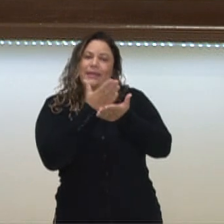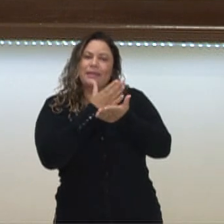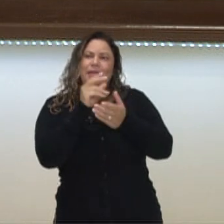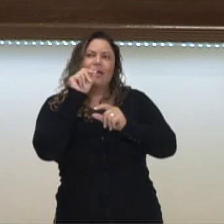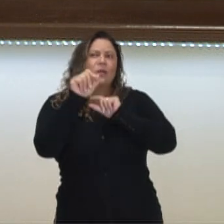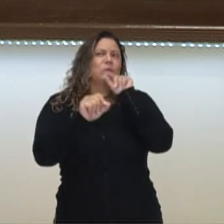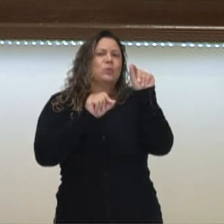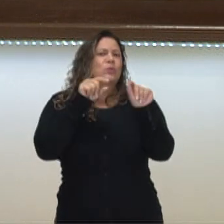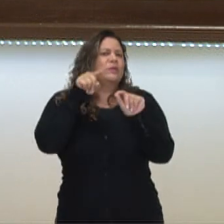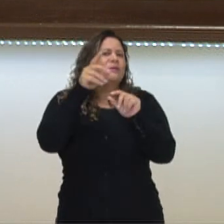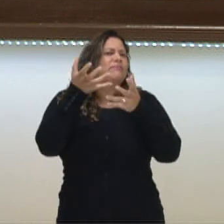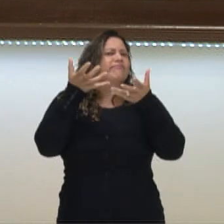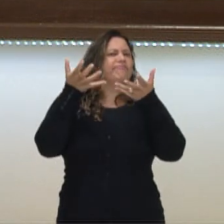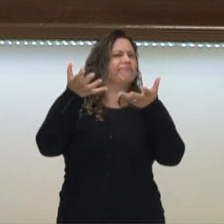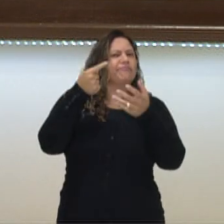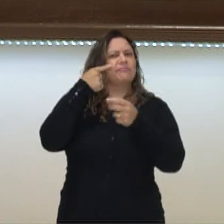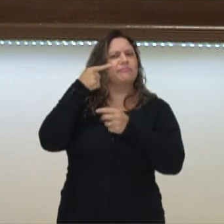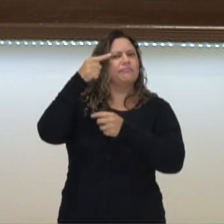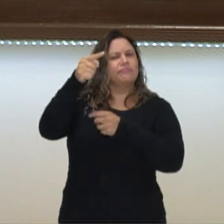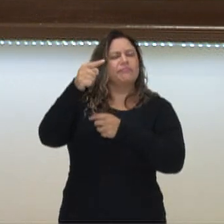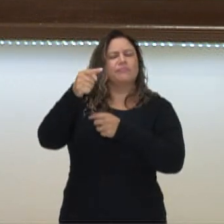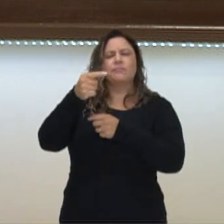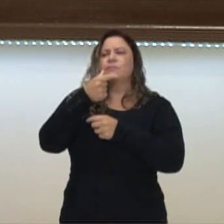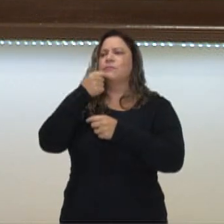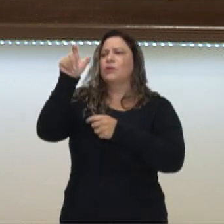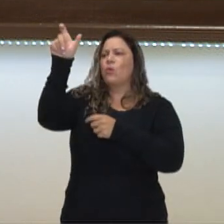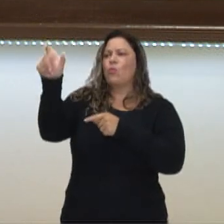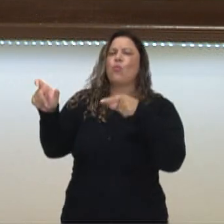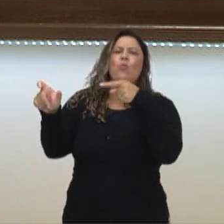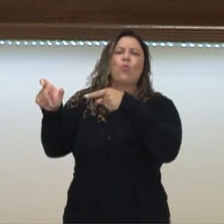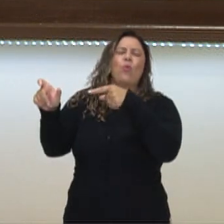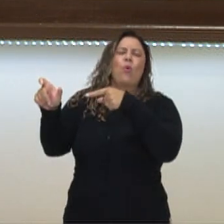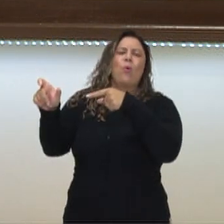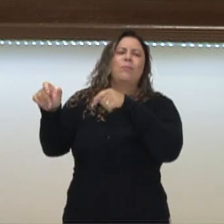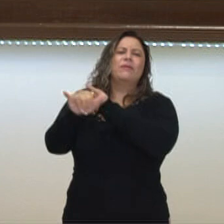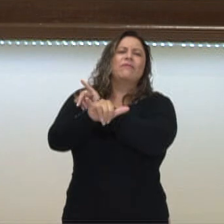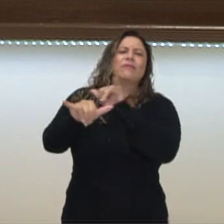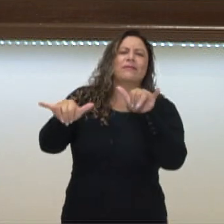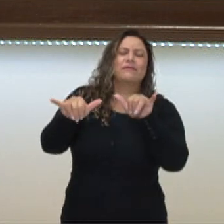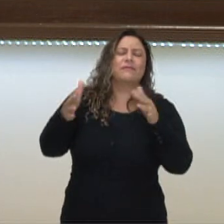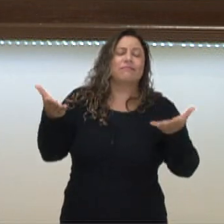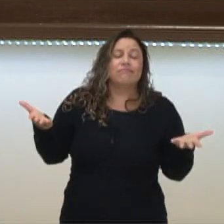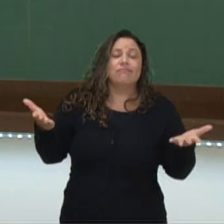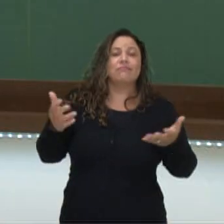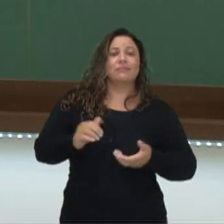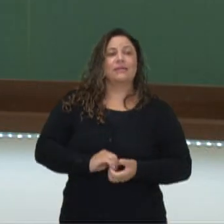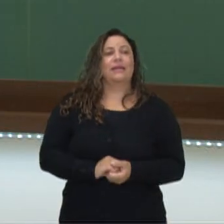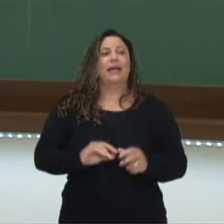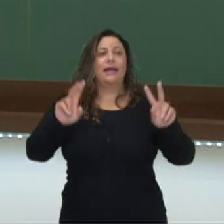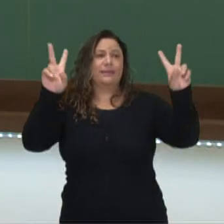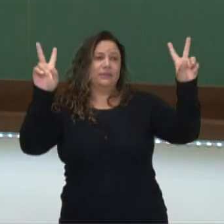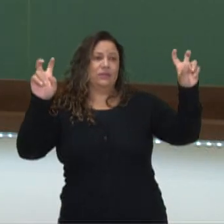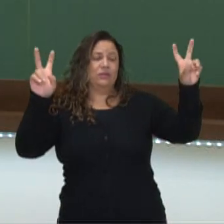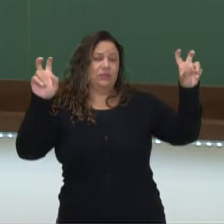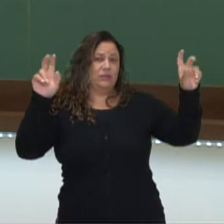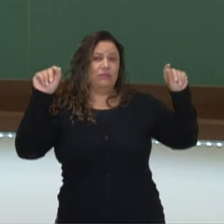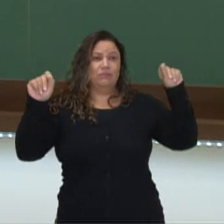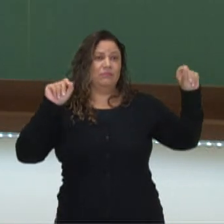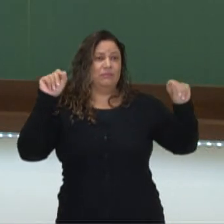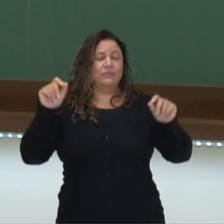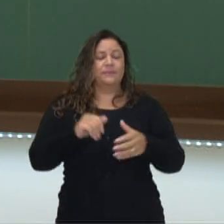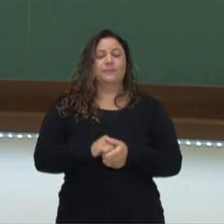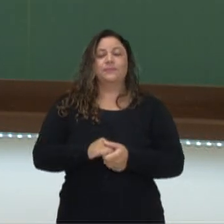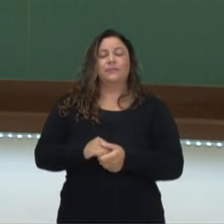você espera que o Stan Lee vai dizer nesse vídeo dele, intitulado então o Stan Lee